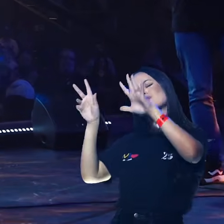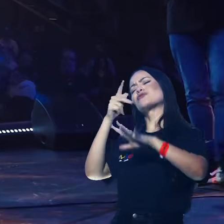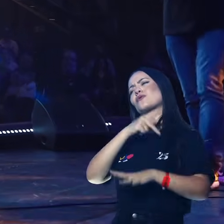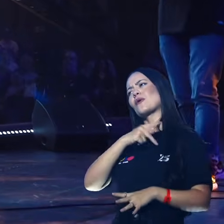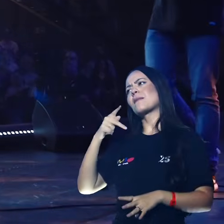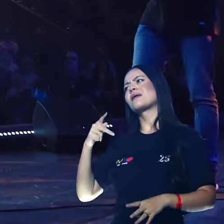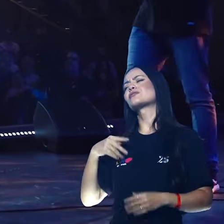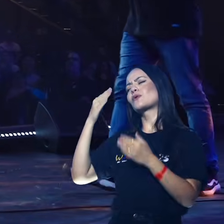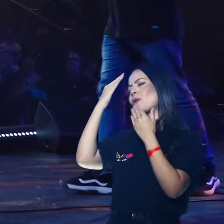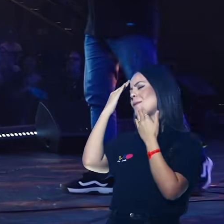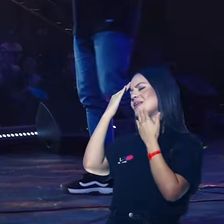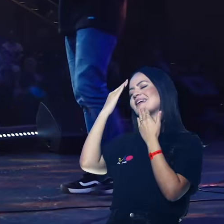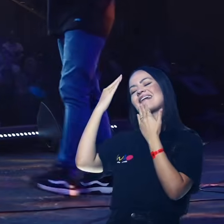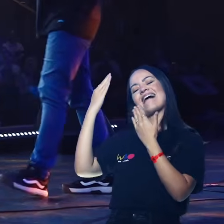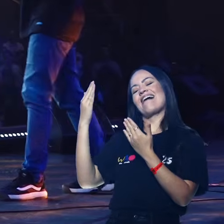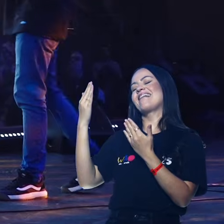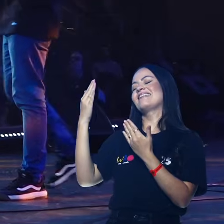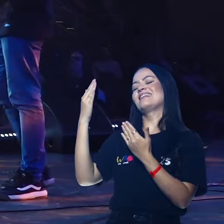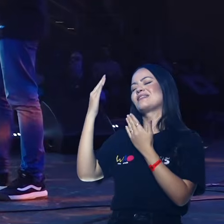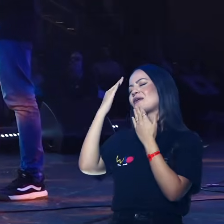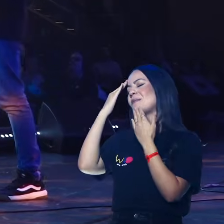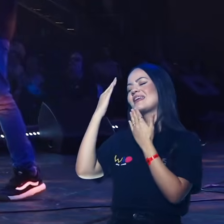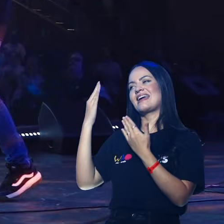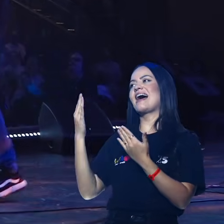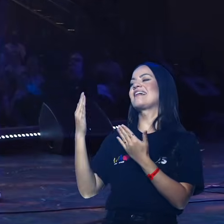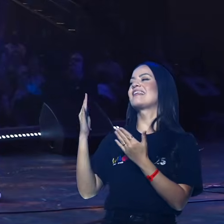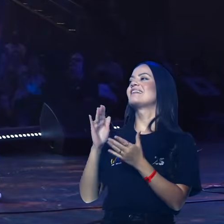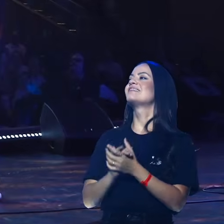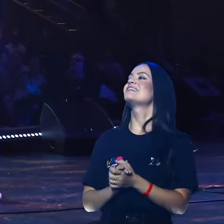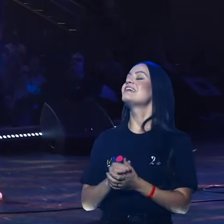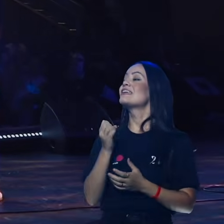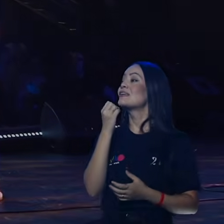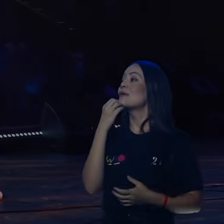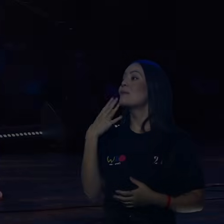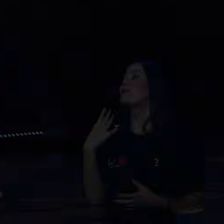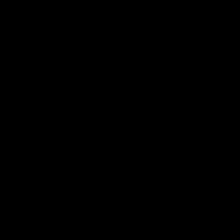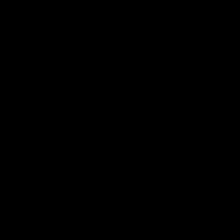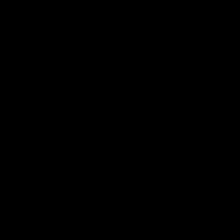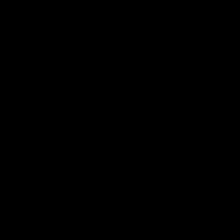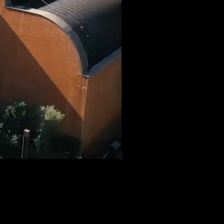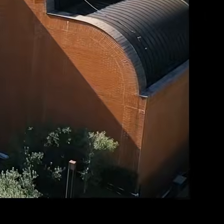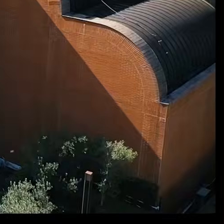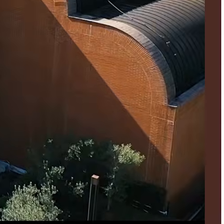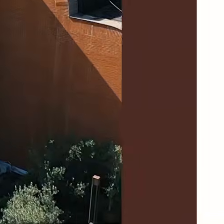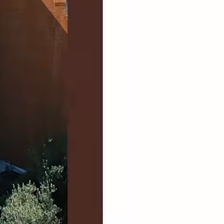Obrigado. Palavra linda. Ó, que bom que você está aqui com a gente.